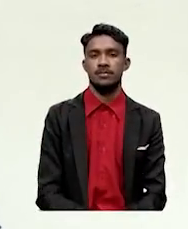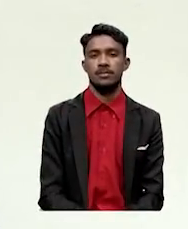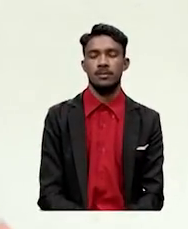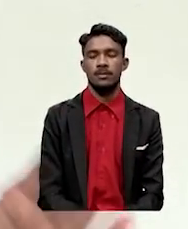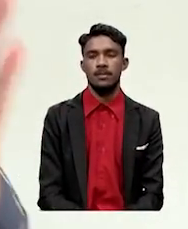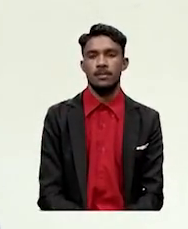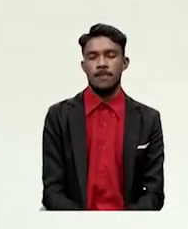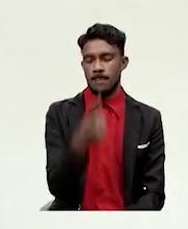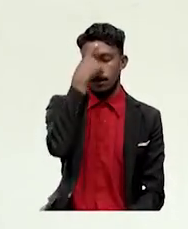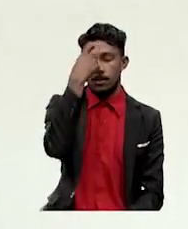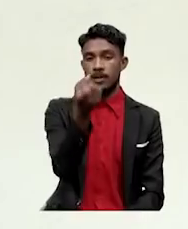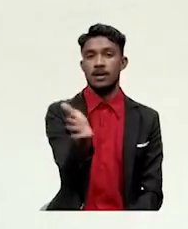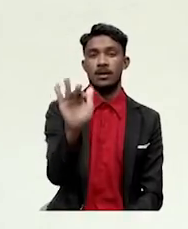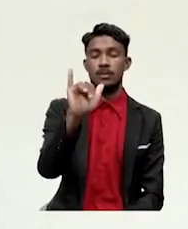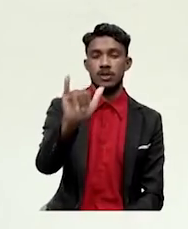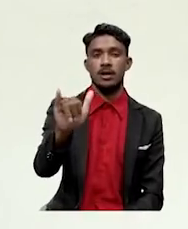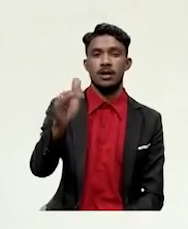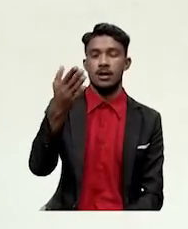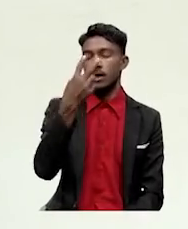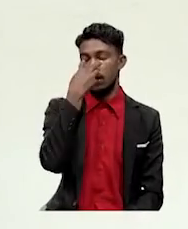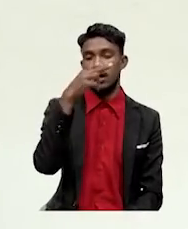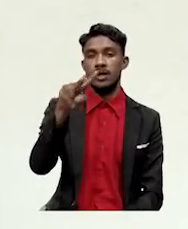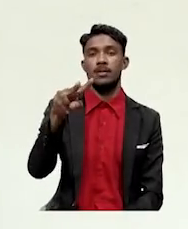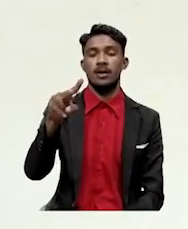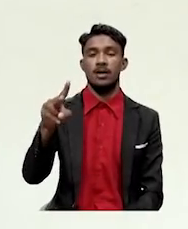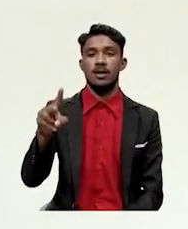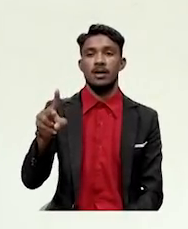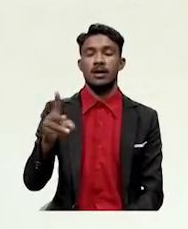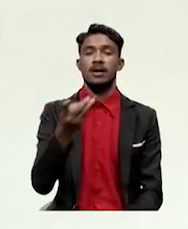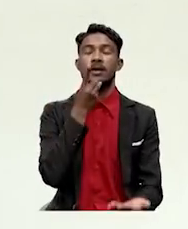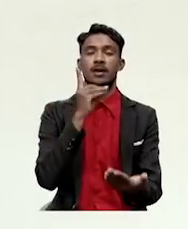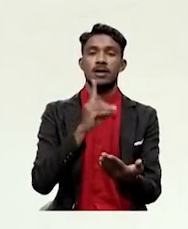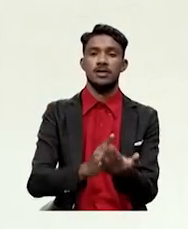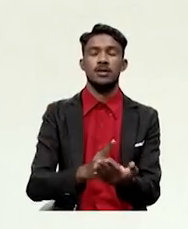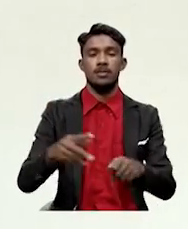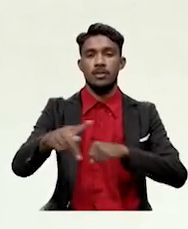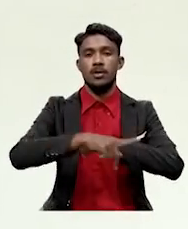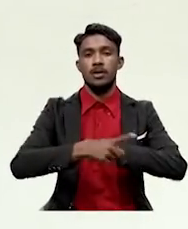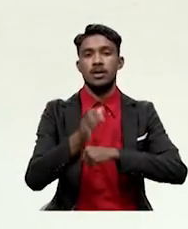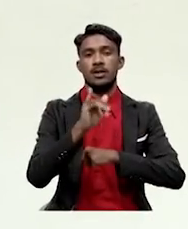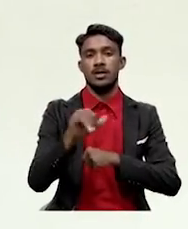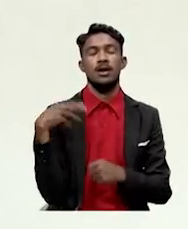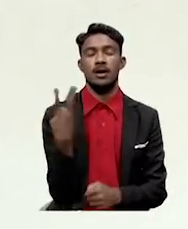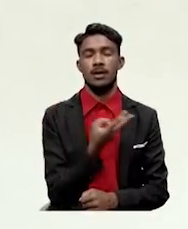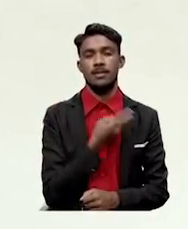Kamu nama kita buat sih kuandu hari ini kami ini deklarasi politik sih kami sempre hati-hati